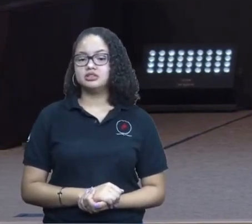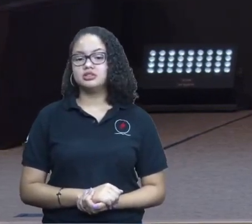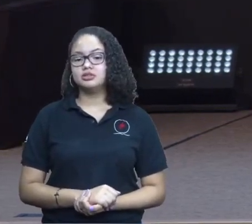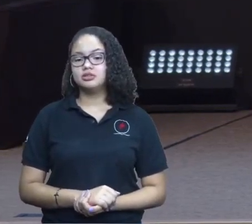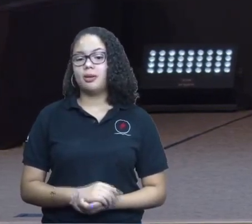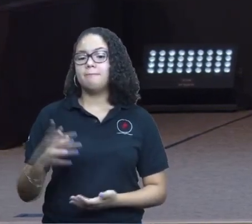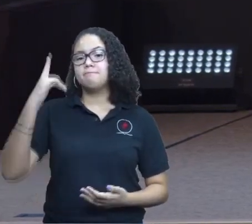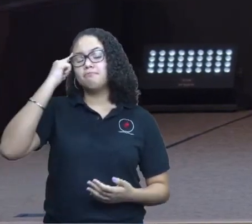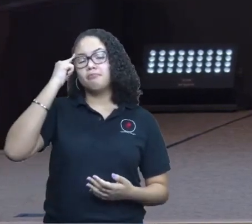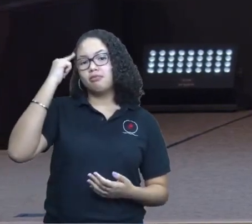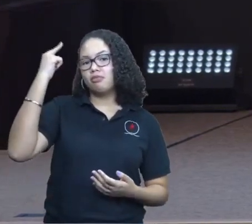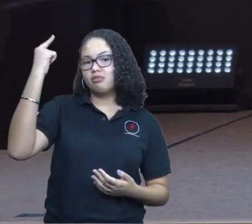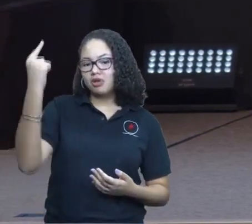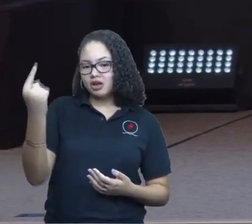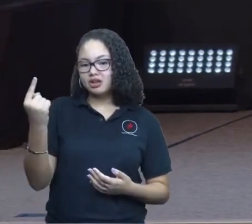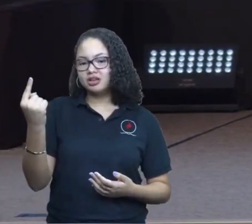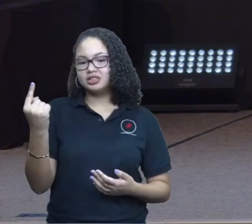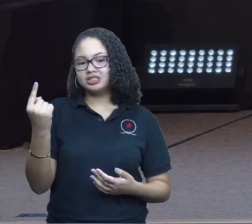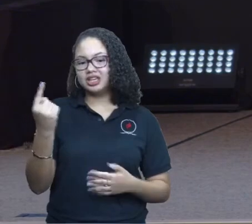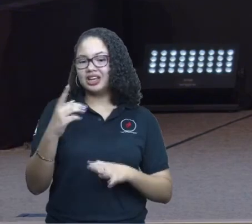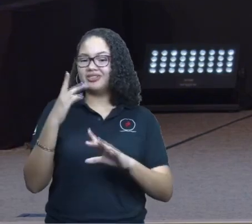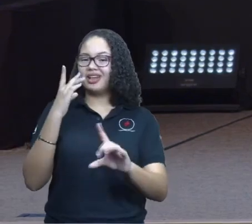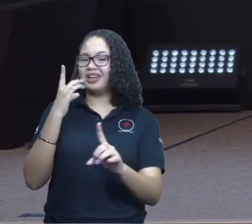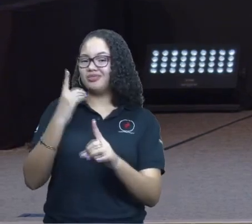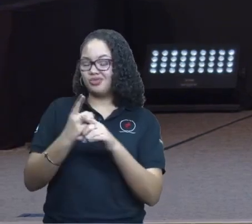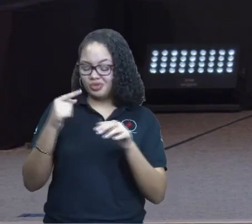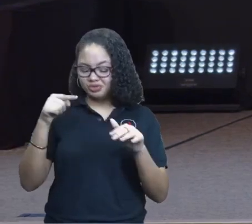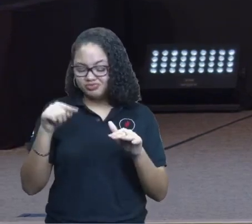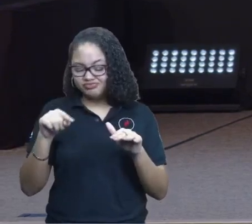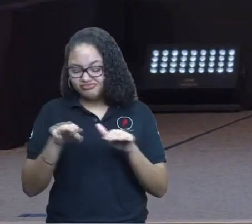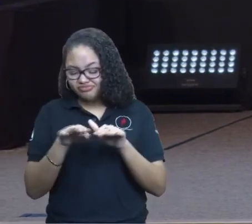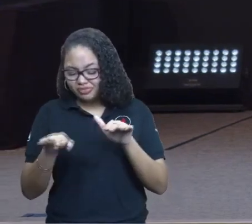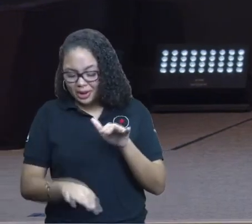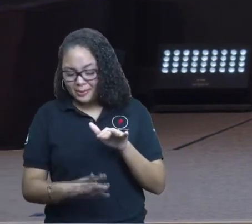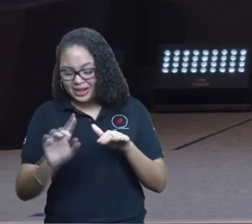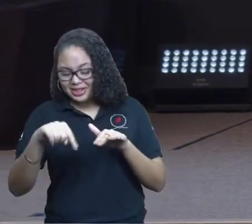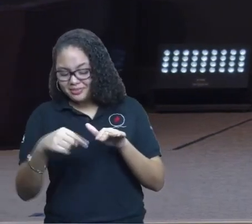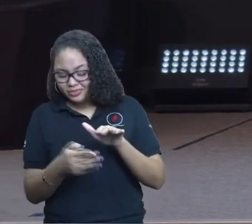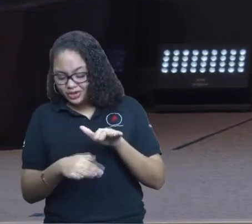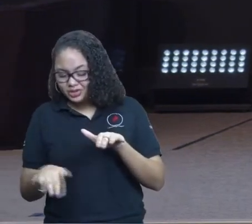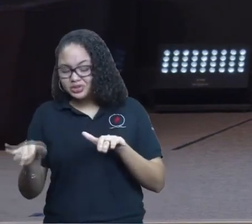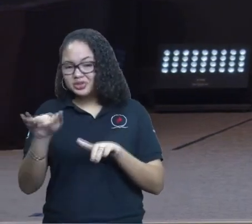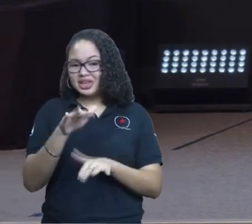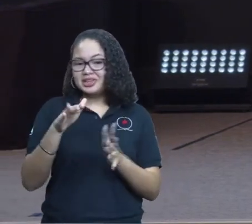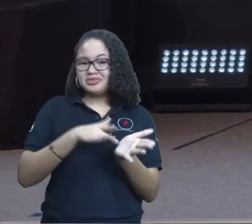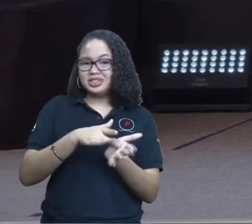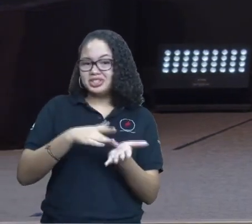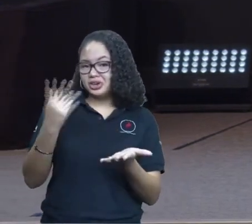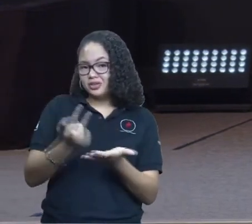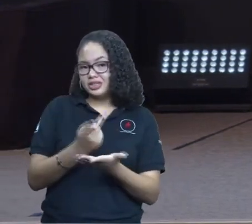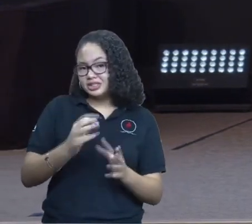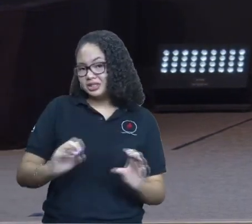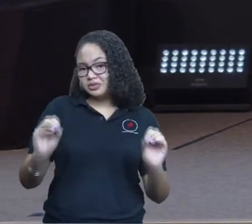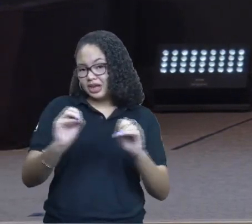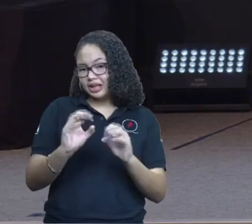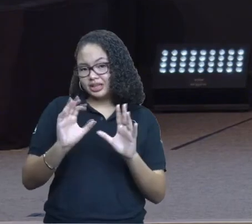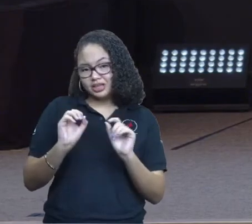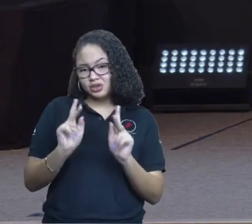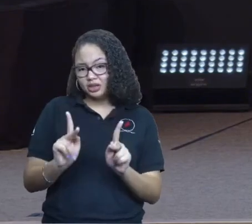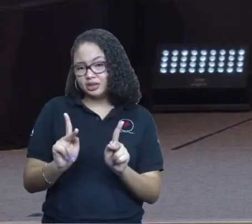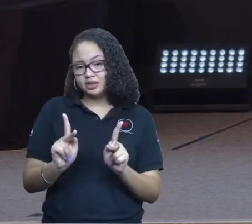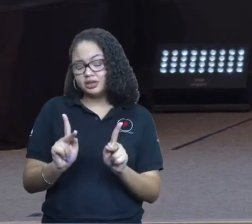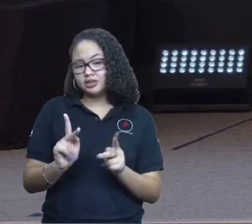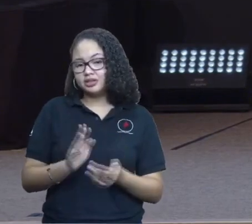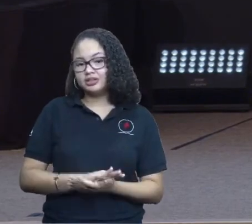achando que vai fazer o encontro lá embaixo para subir e depois fingir que não aconteceu nada e tá tudo bem